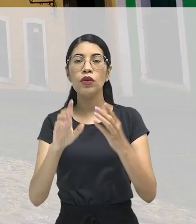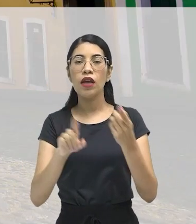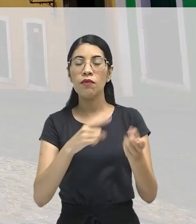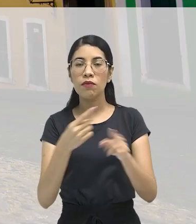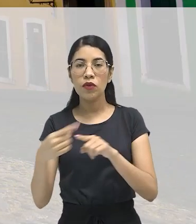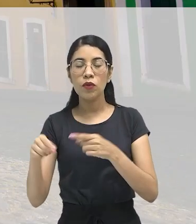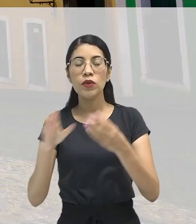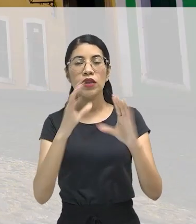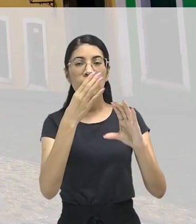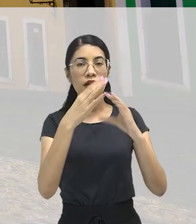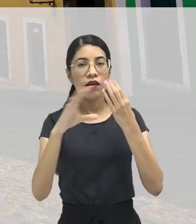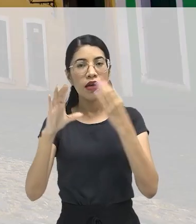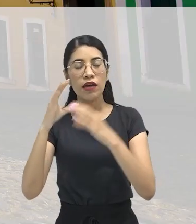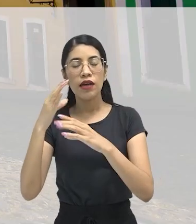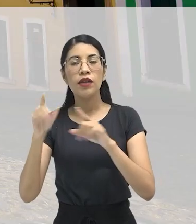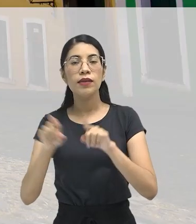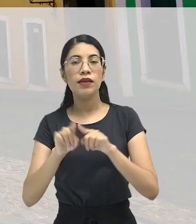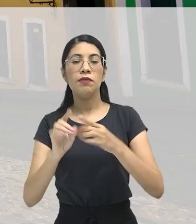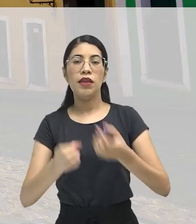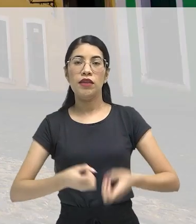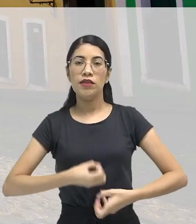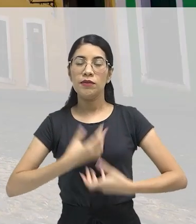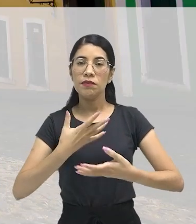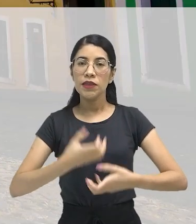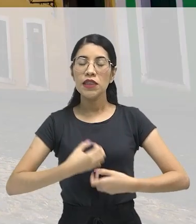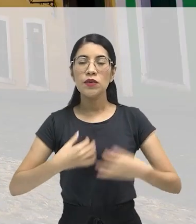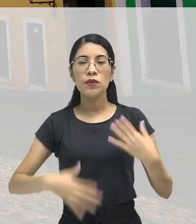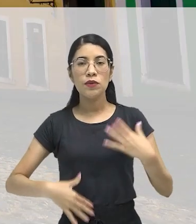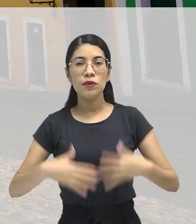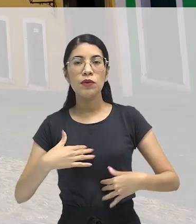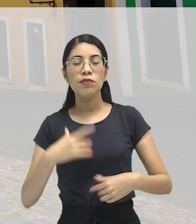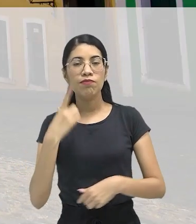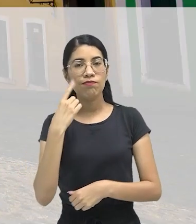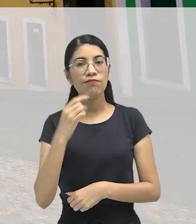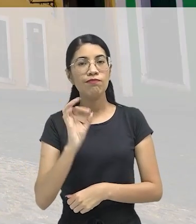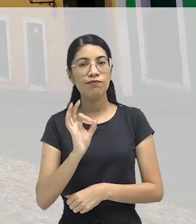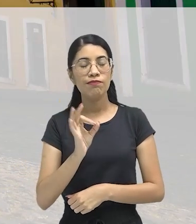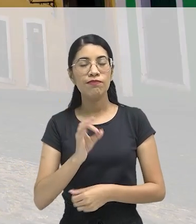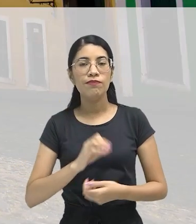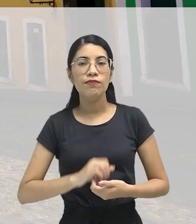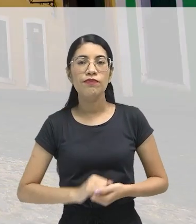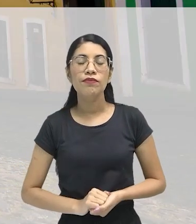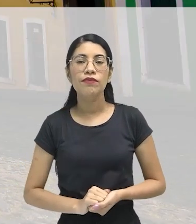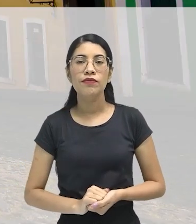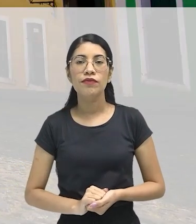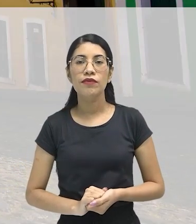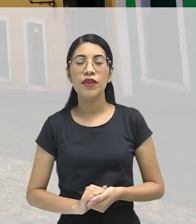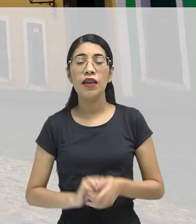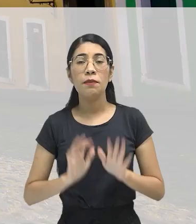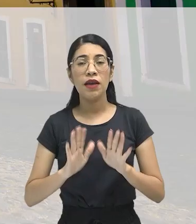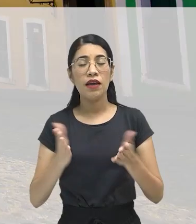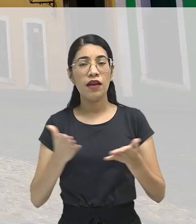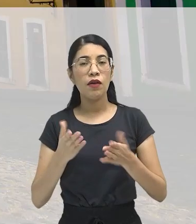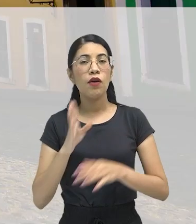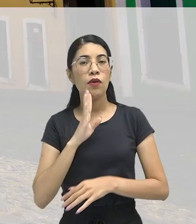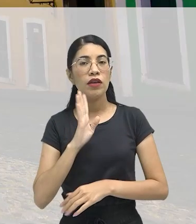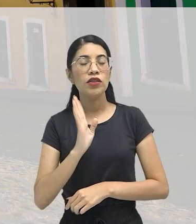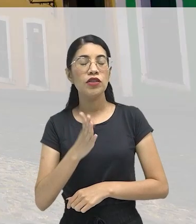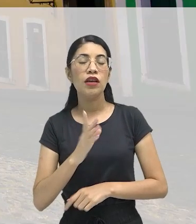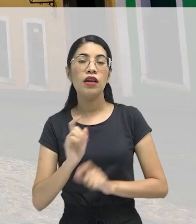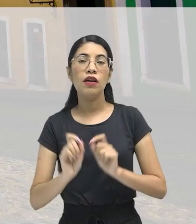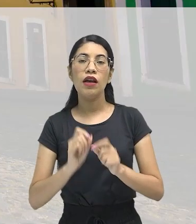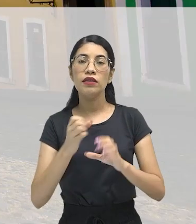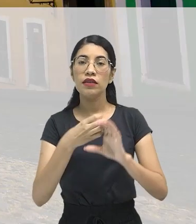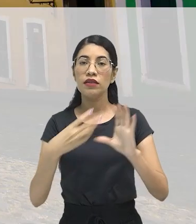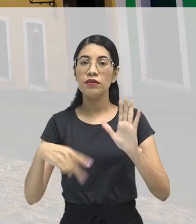quanto no canto, quanto na expressão corporal. Interessante, não é mesmo? Bom, agora que a gente já conheceu um